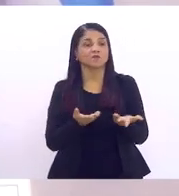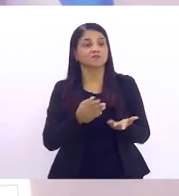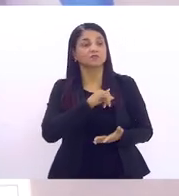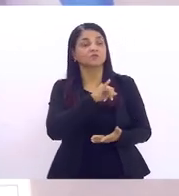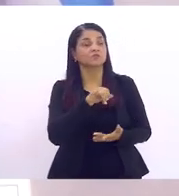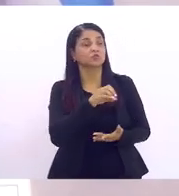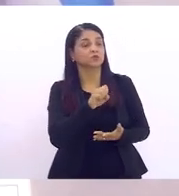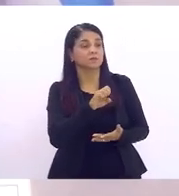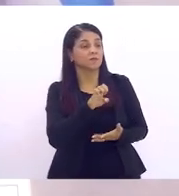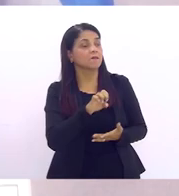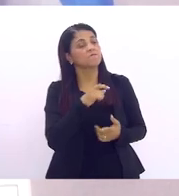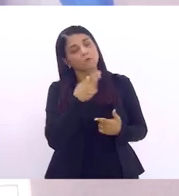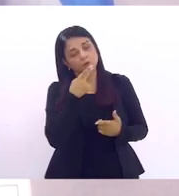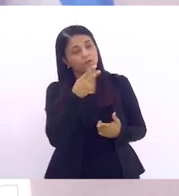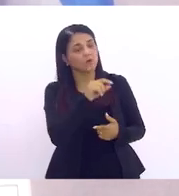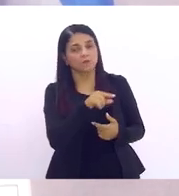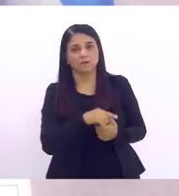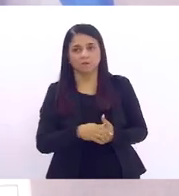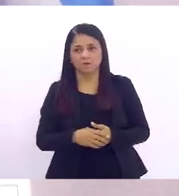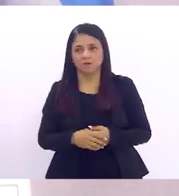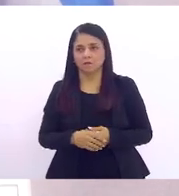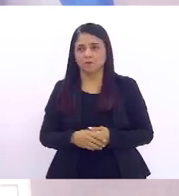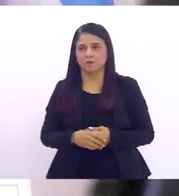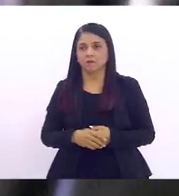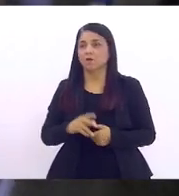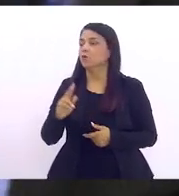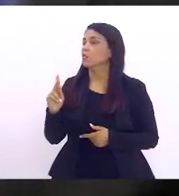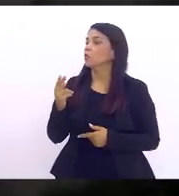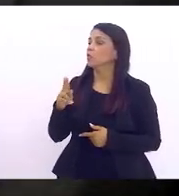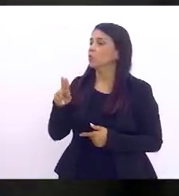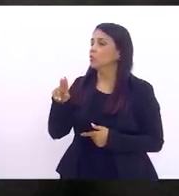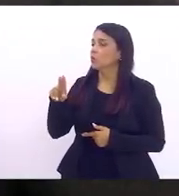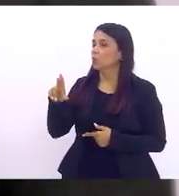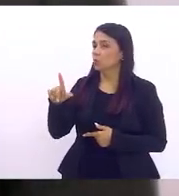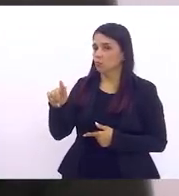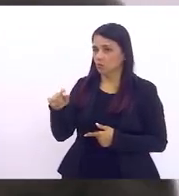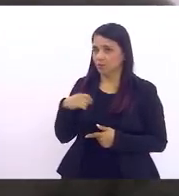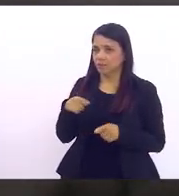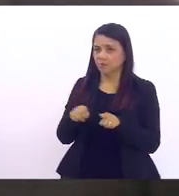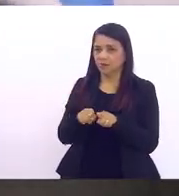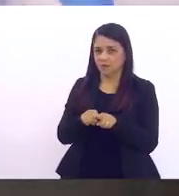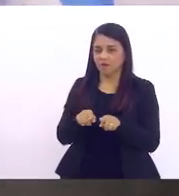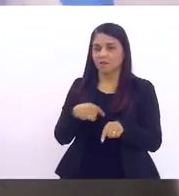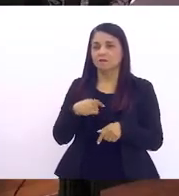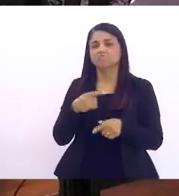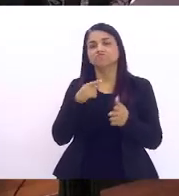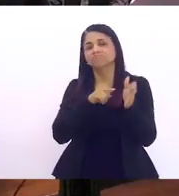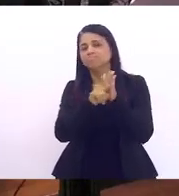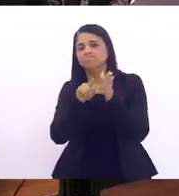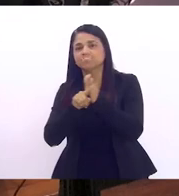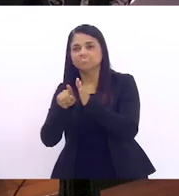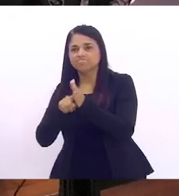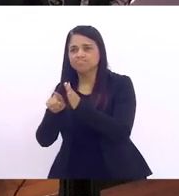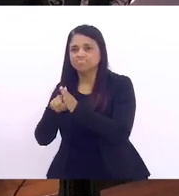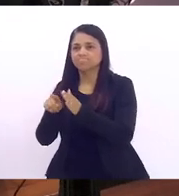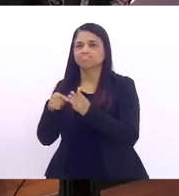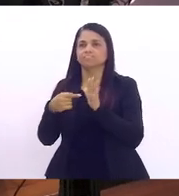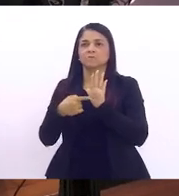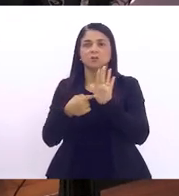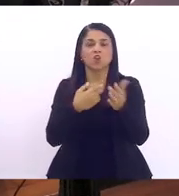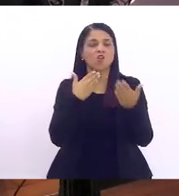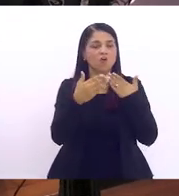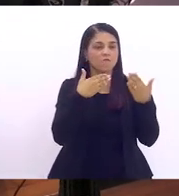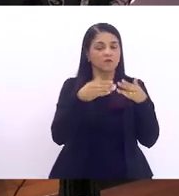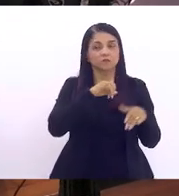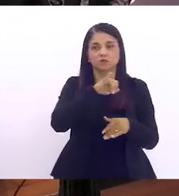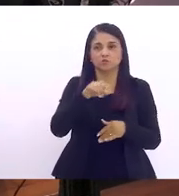eh Deputado Deputado mediante a todas essas indagações e questionamentos que foram apresentados em conversa aqui com o